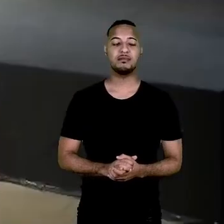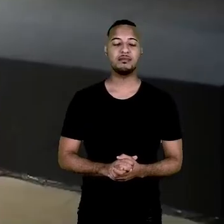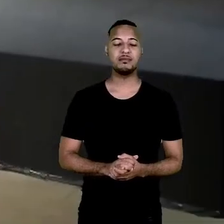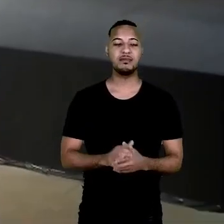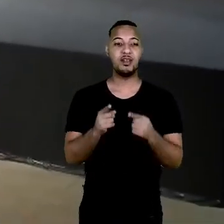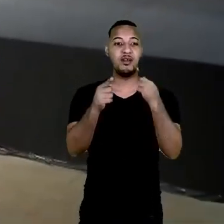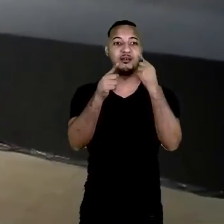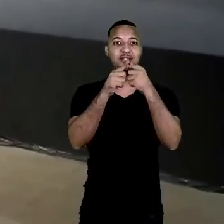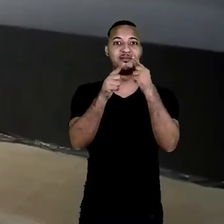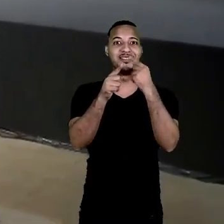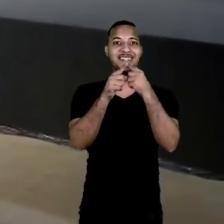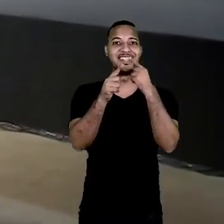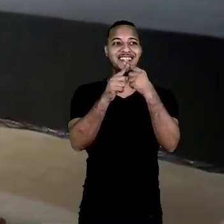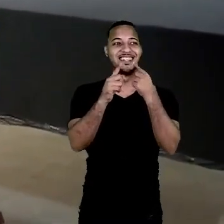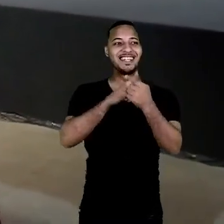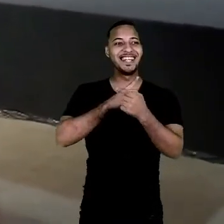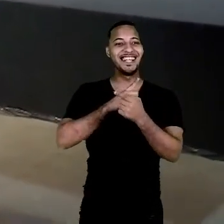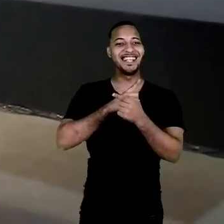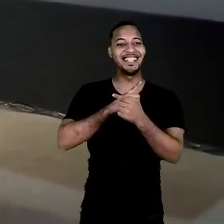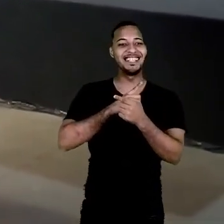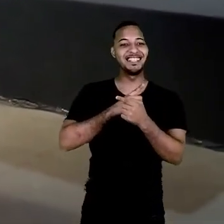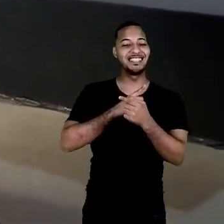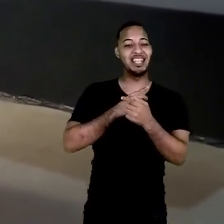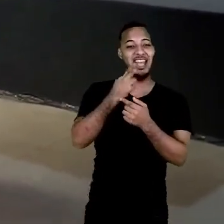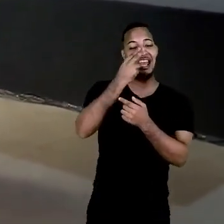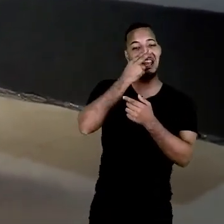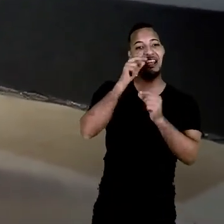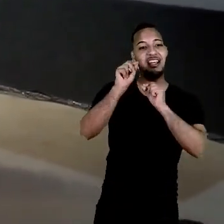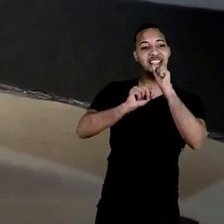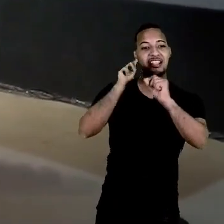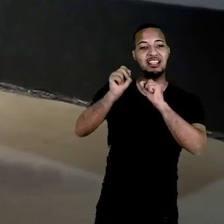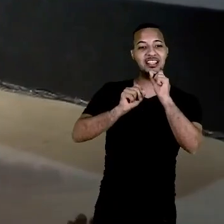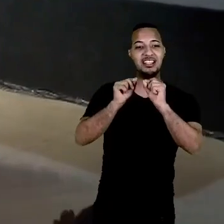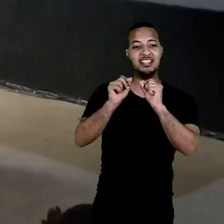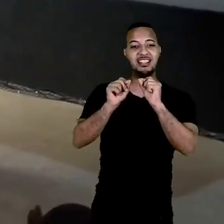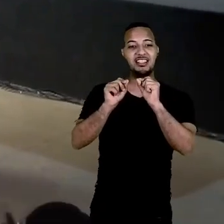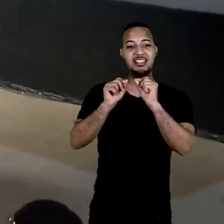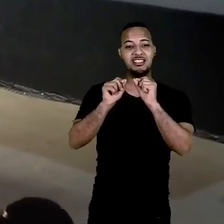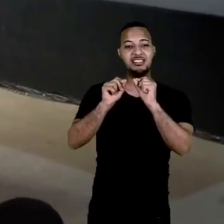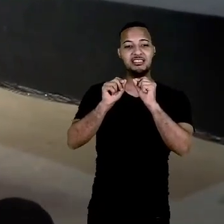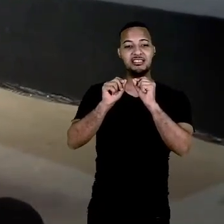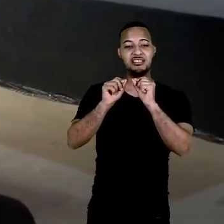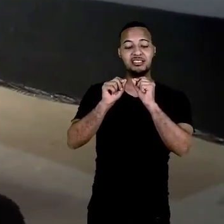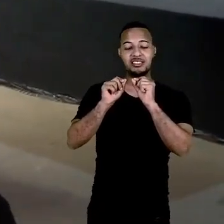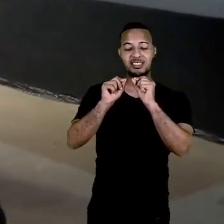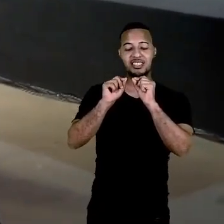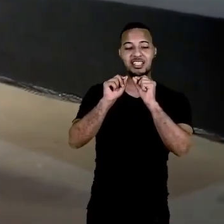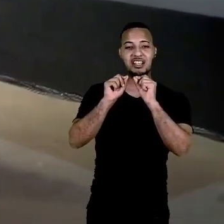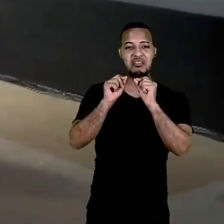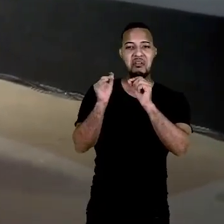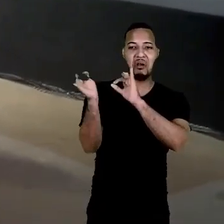Porque tem crentes assim: pastor, mas eu não voto para eliminar. Cuidado para você não ser eliminado.